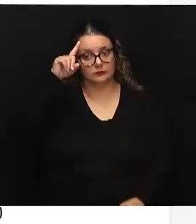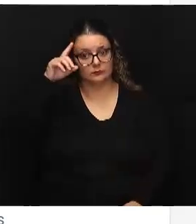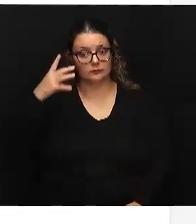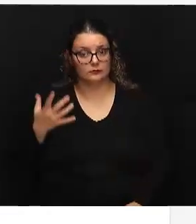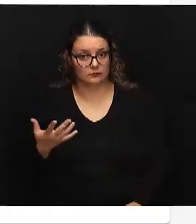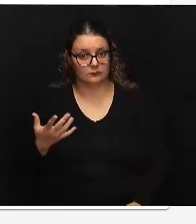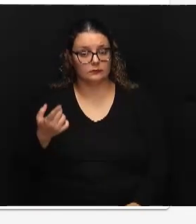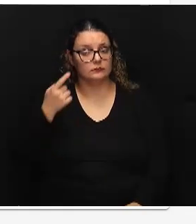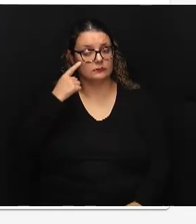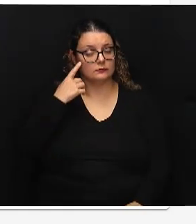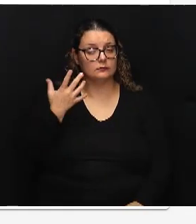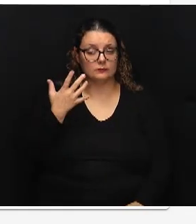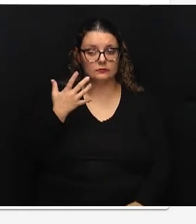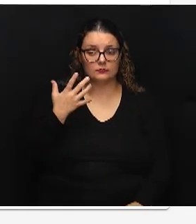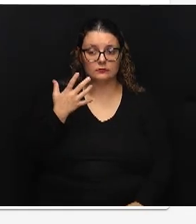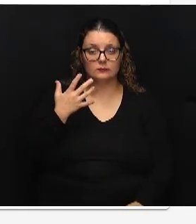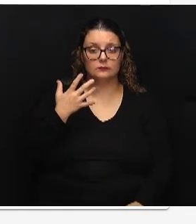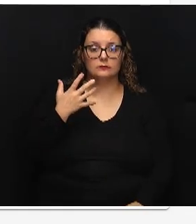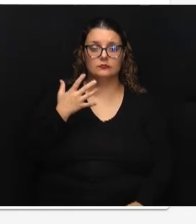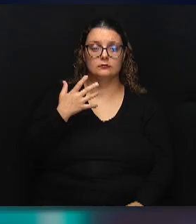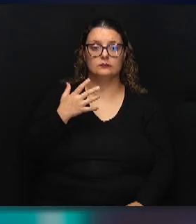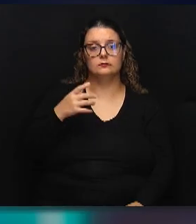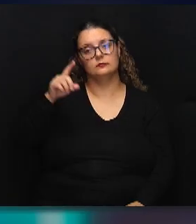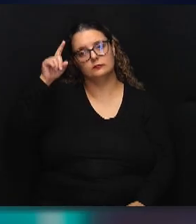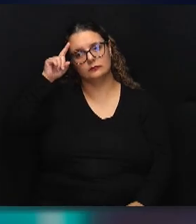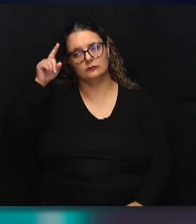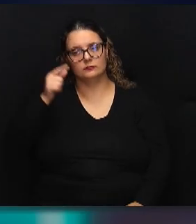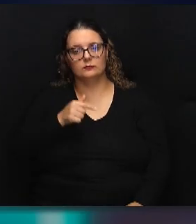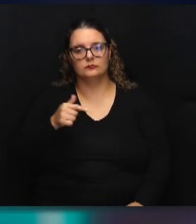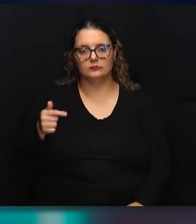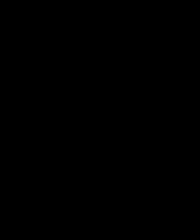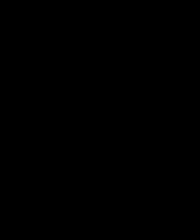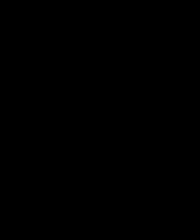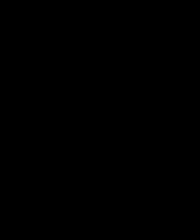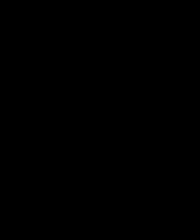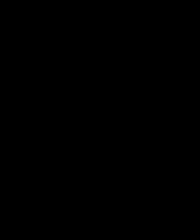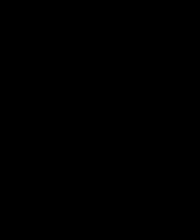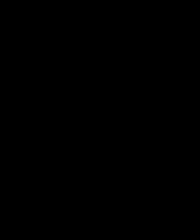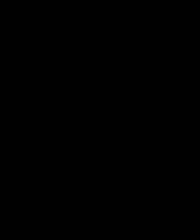imagina você navegando, você coloca o dia da semana e consegue acompanhar.